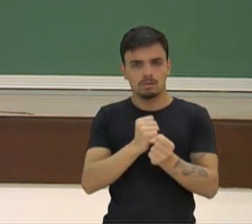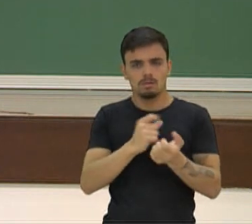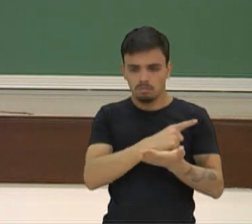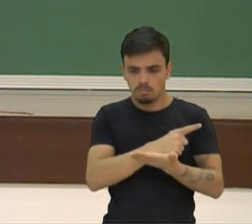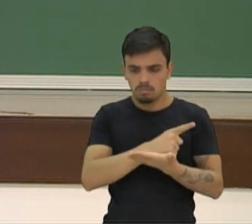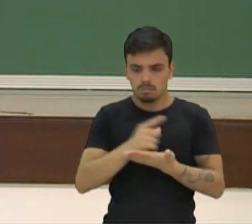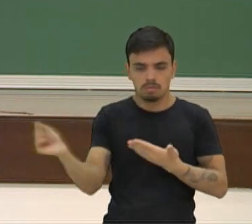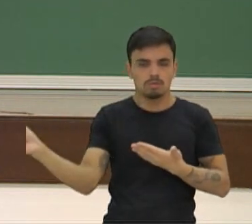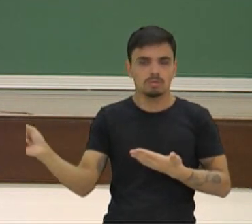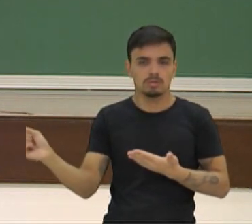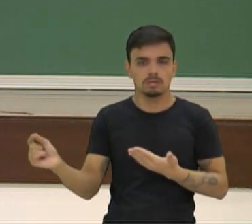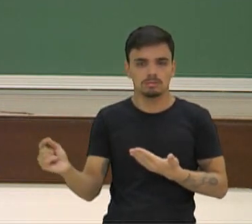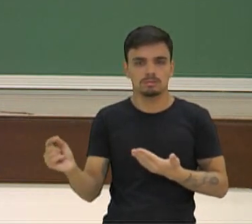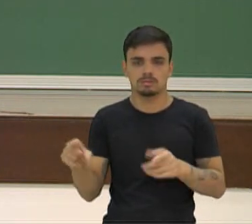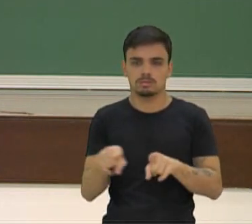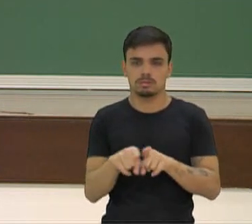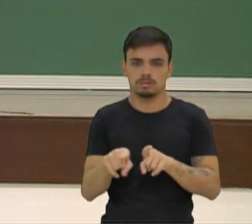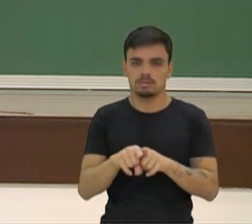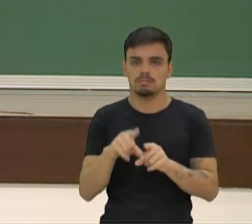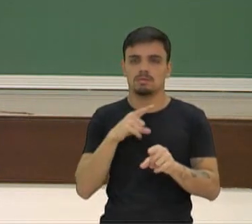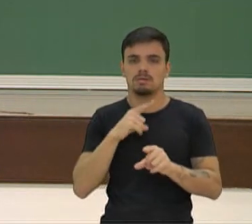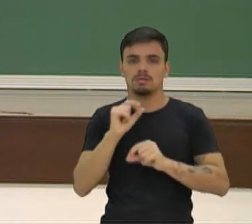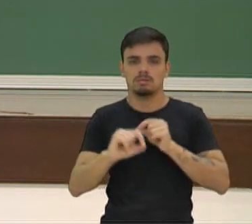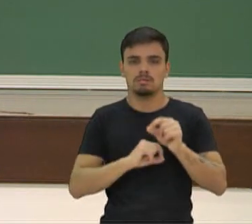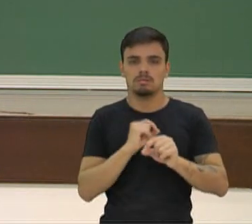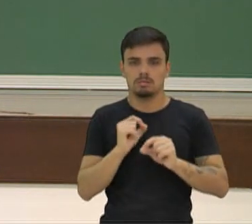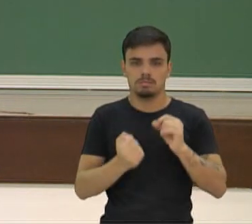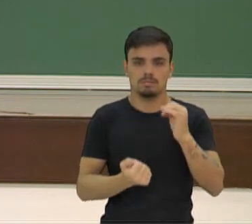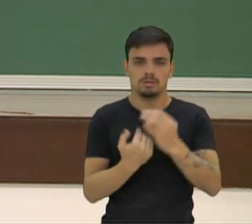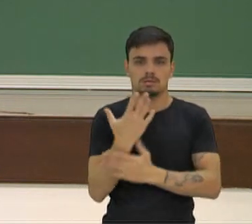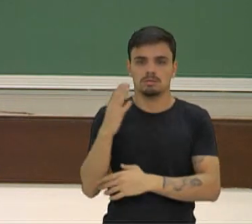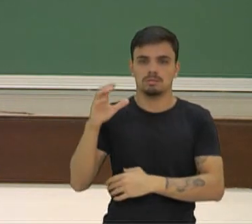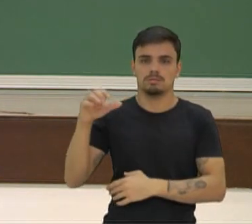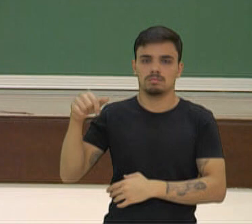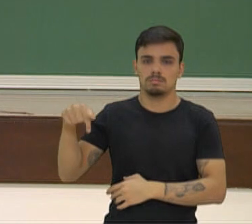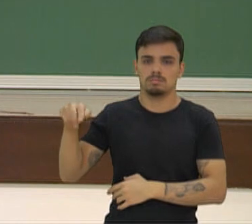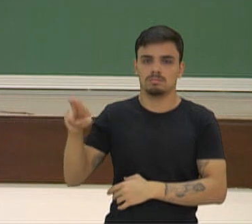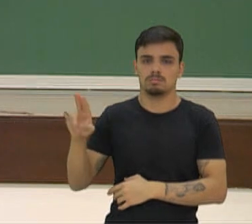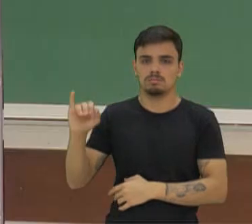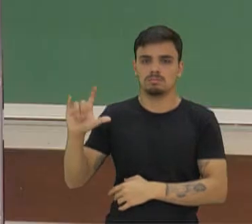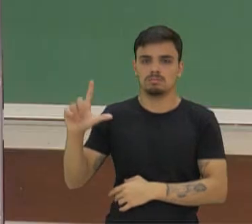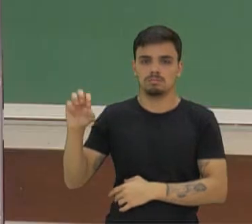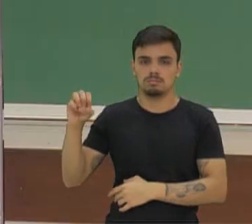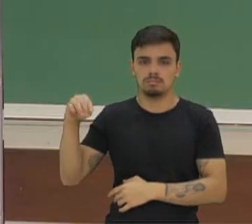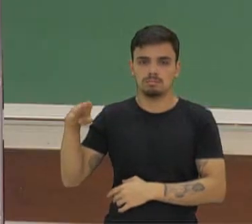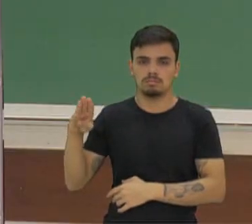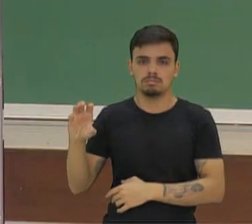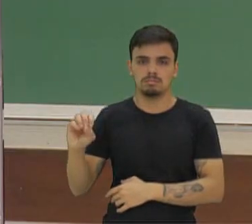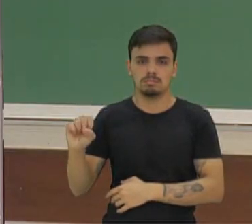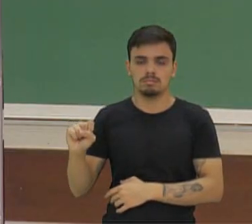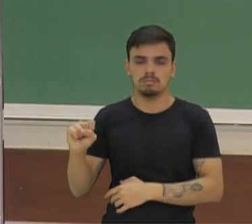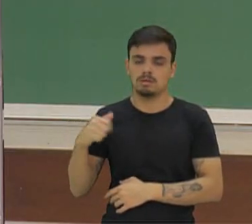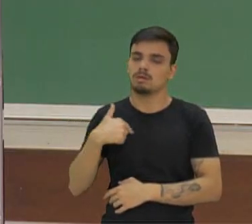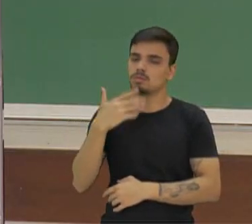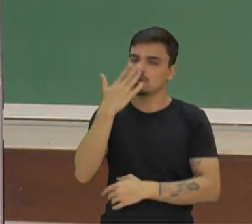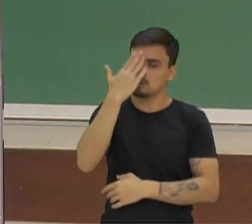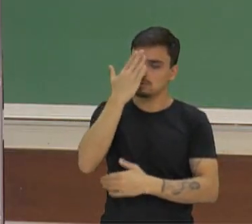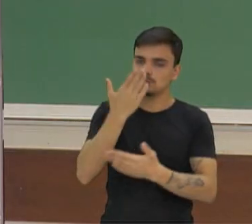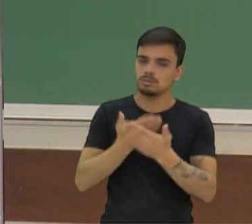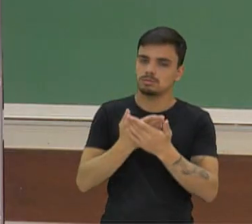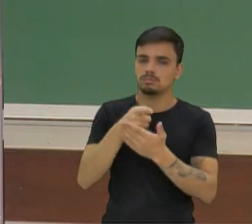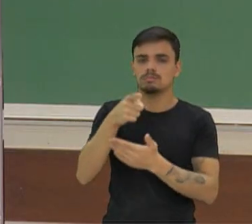fugiam e constituíam os quilombos. Acredito, tenho certeza que lá em Brasil colonial